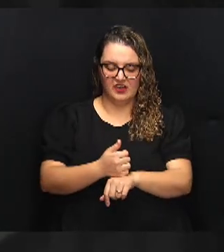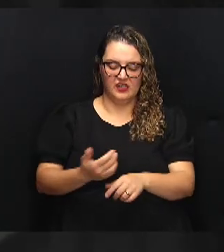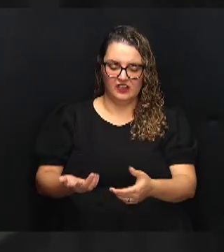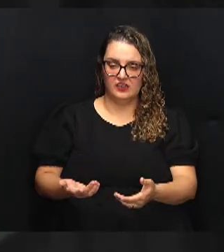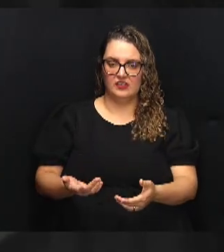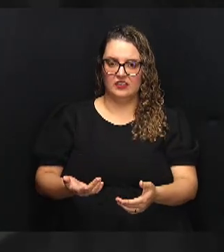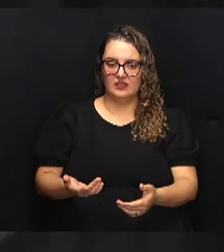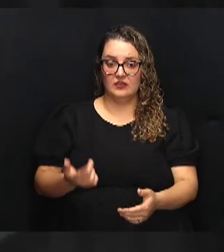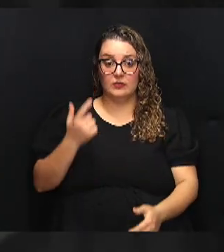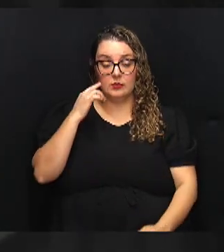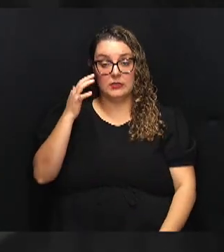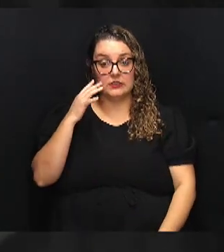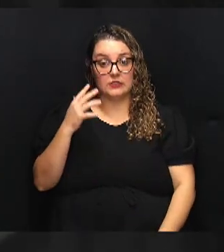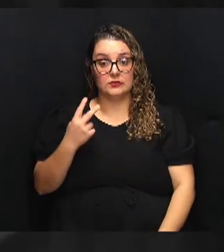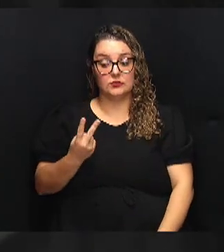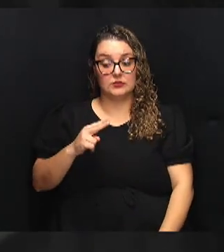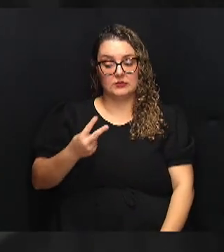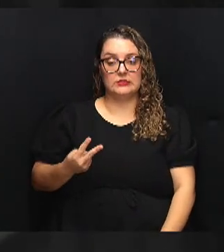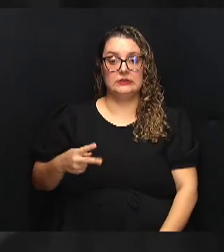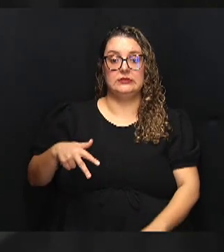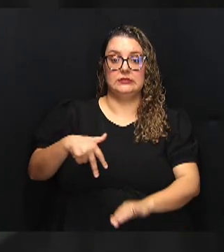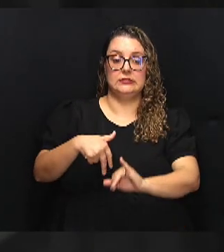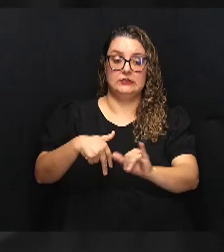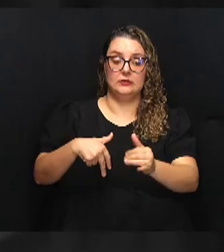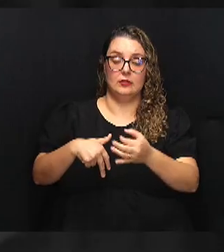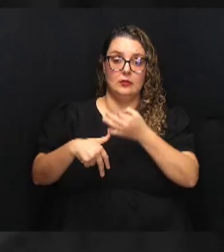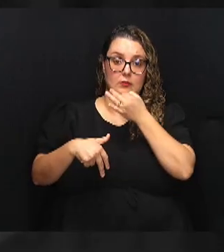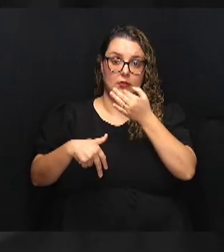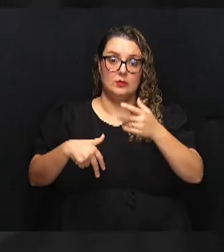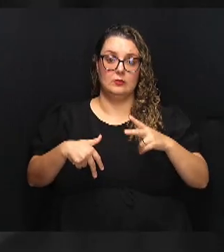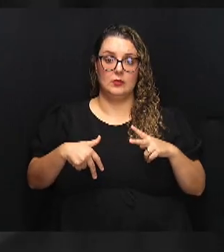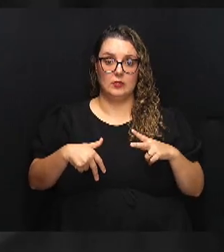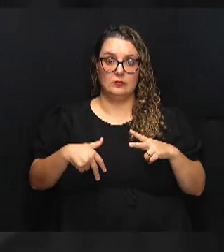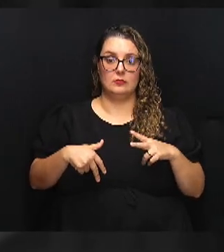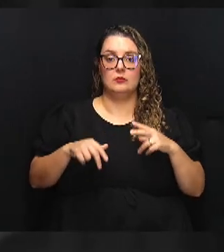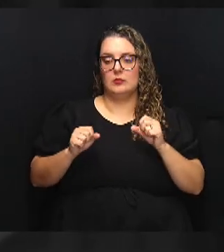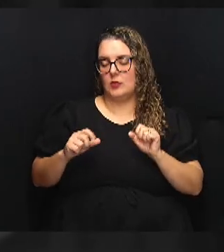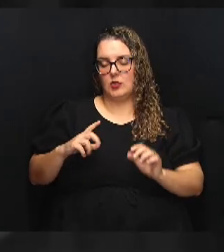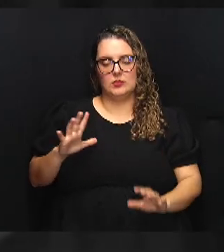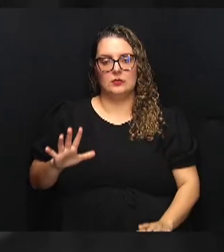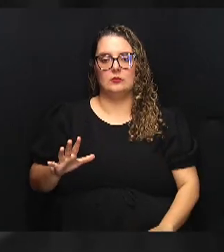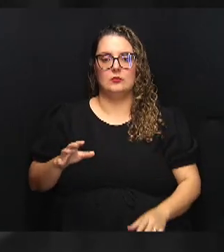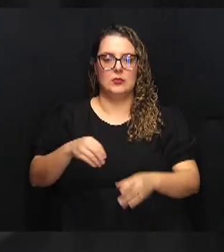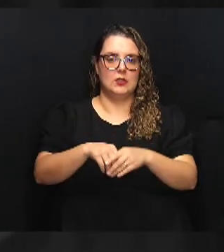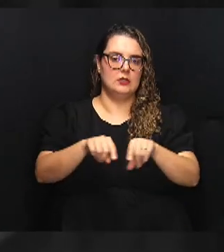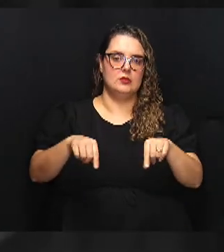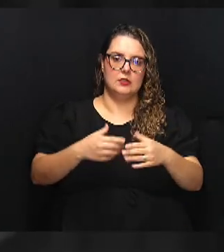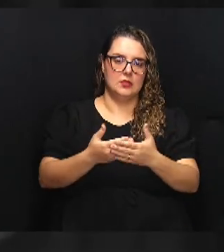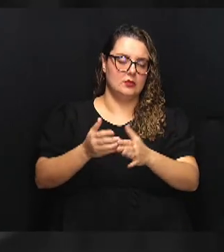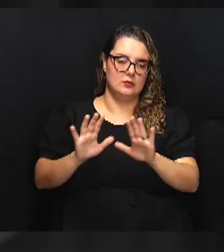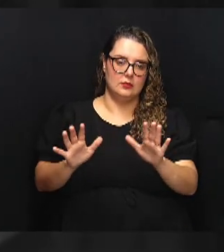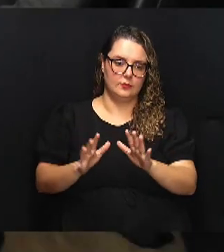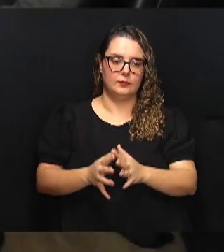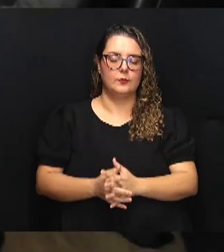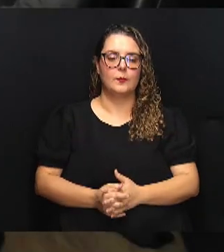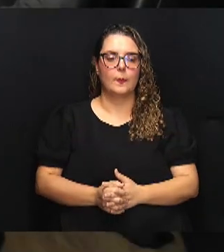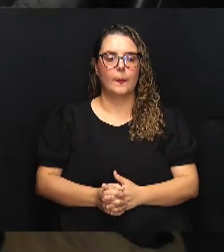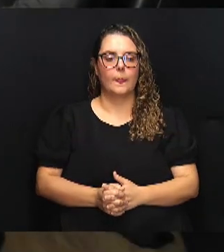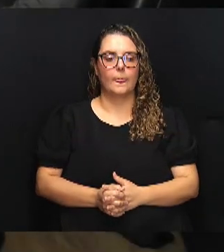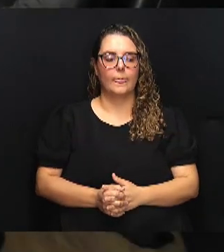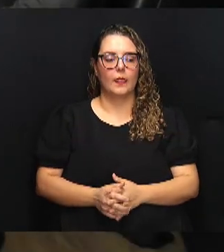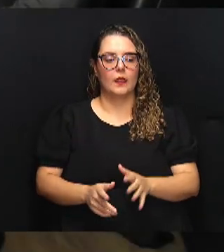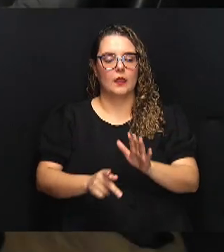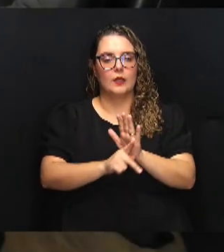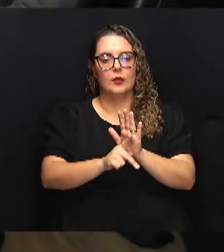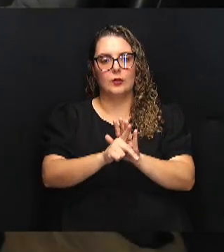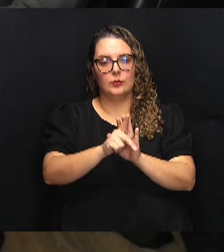ele vai pensar duas vezes antes de dar a sua opinião pessoal. Claro, ele pode ter sua opinião pessoal, mas em sala de aula não. O projeto